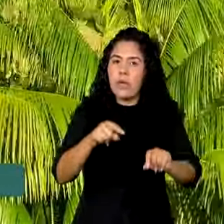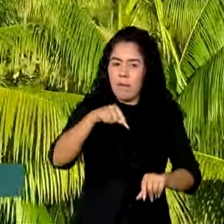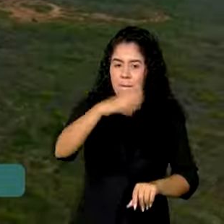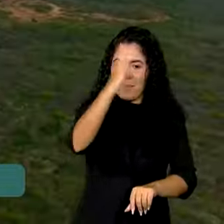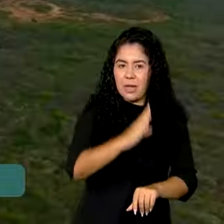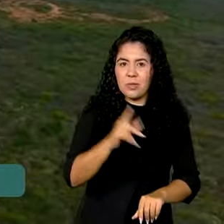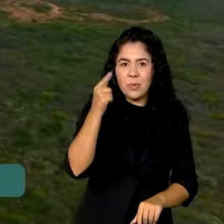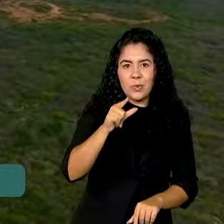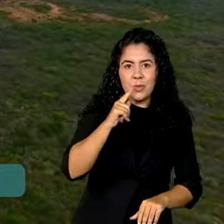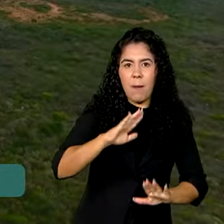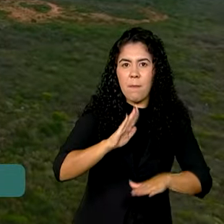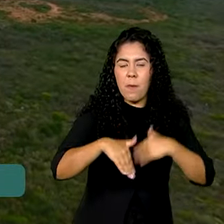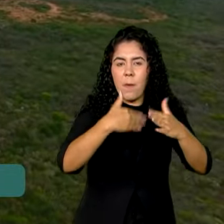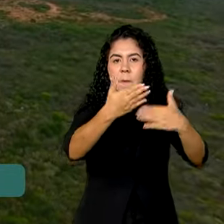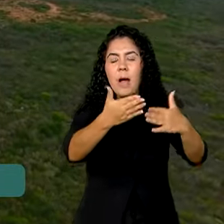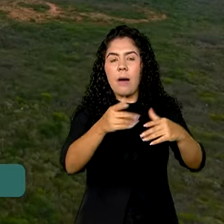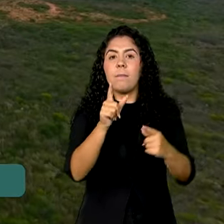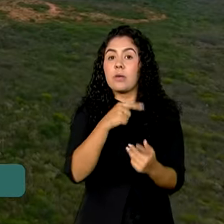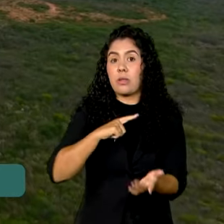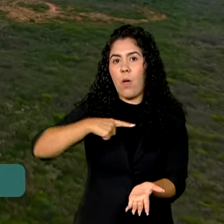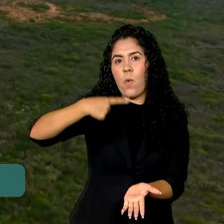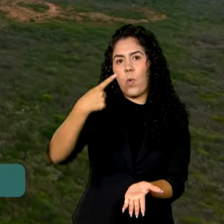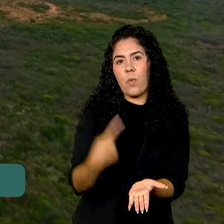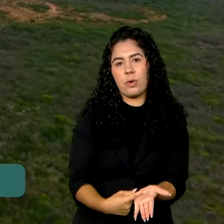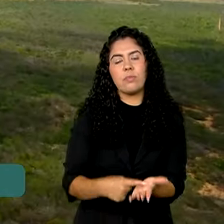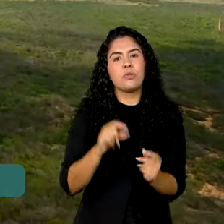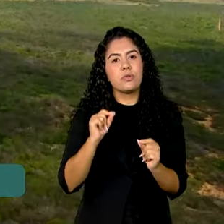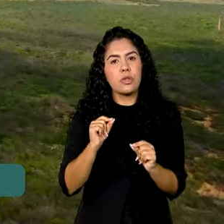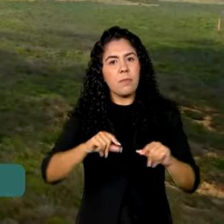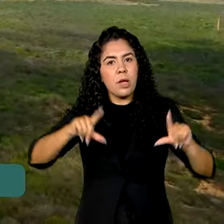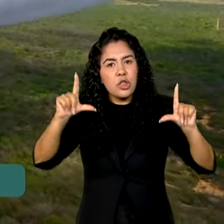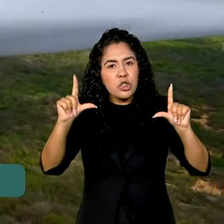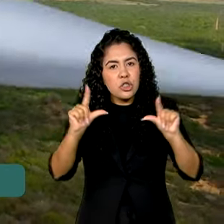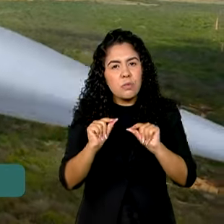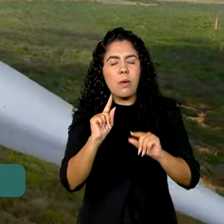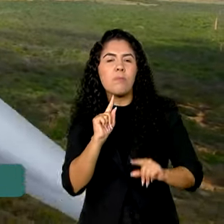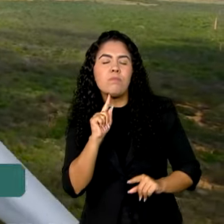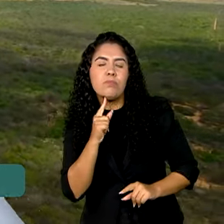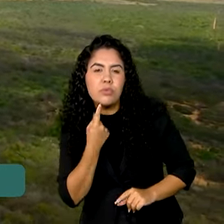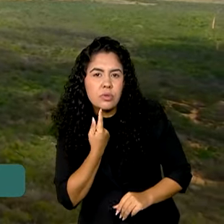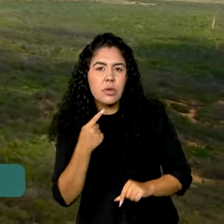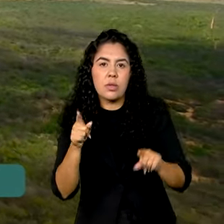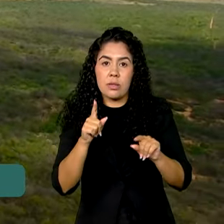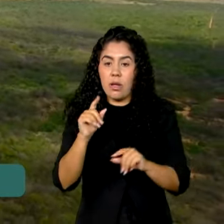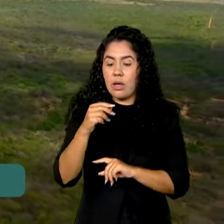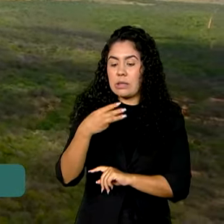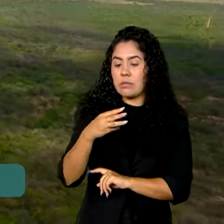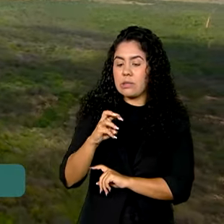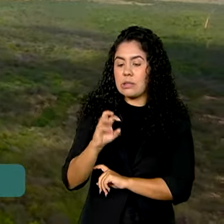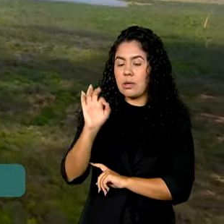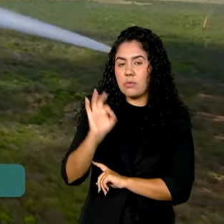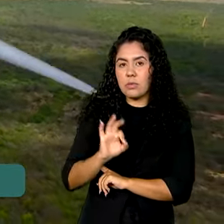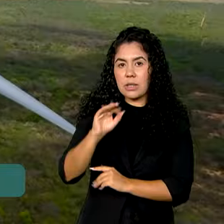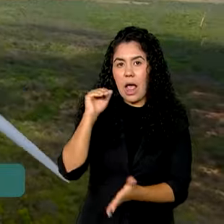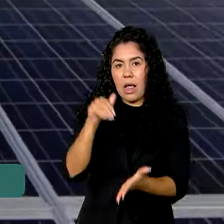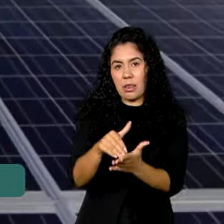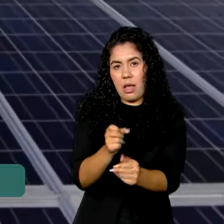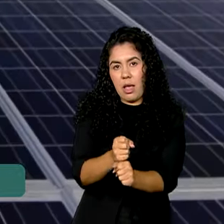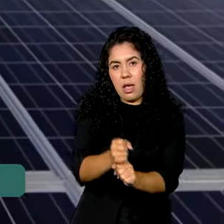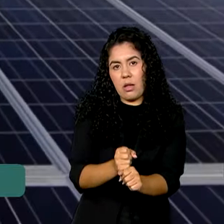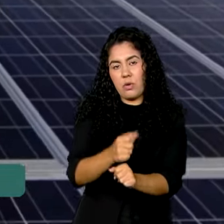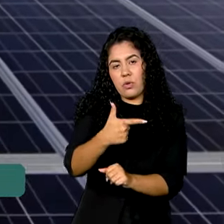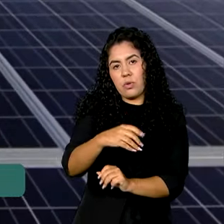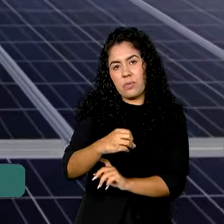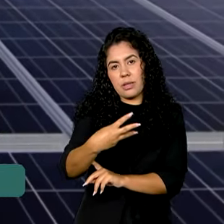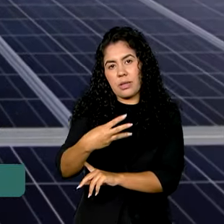climáticas já que o país se comprometeu a reduzir suas emissões em 53% até 2030